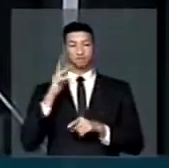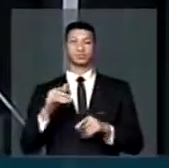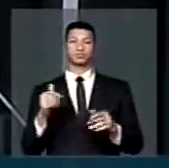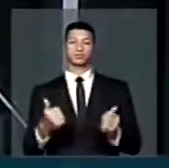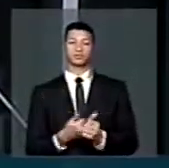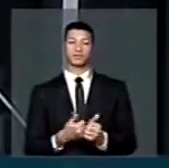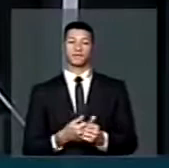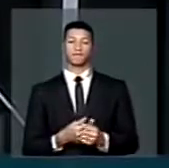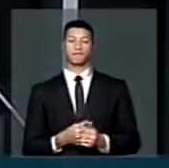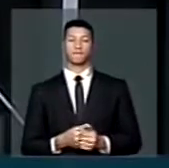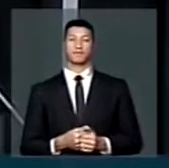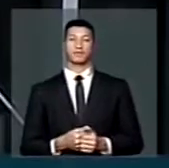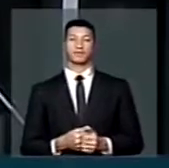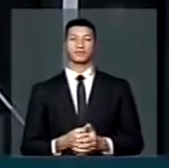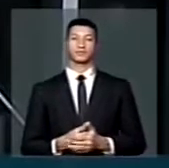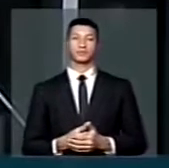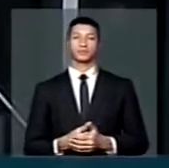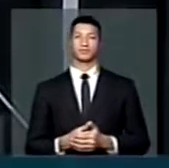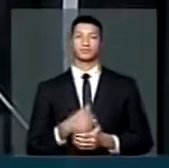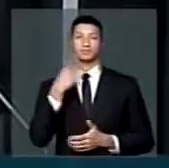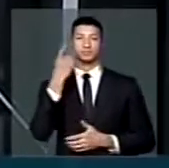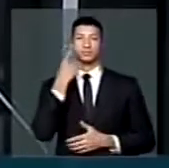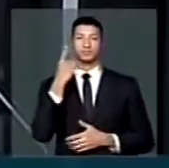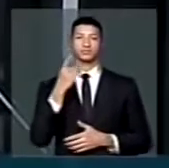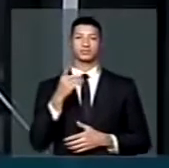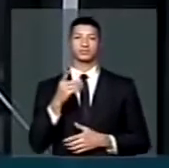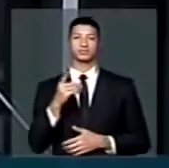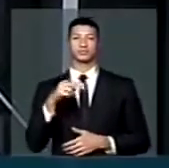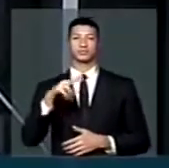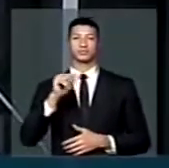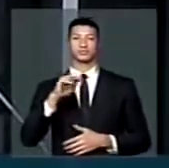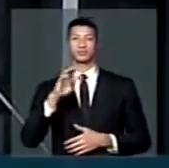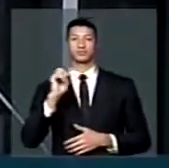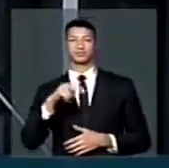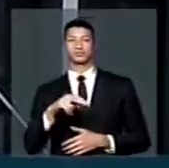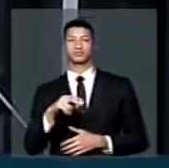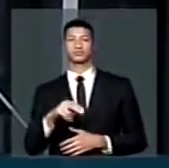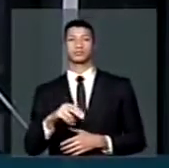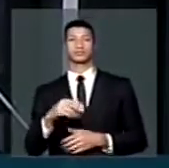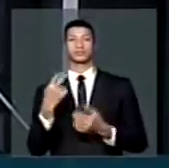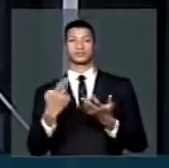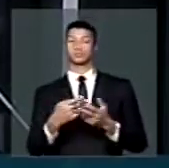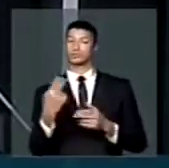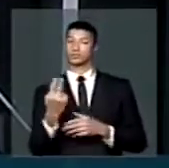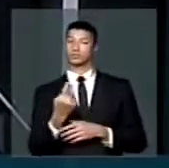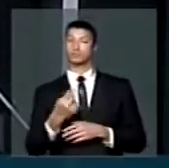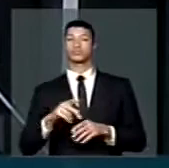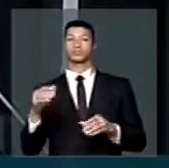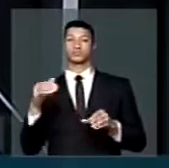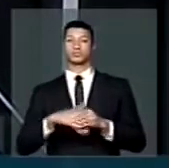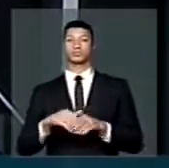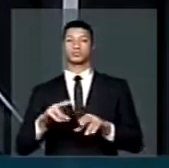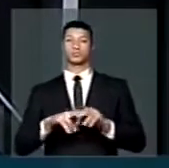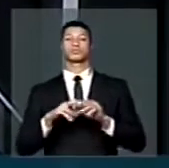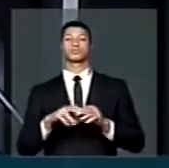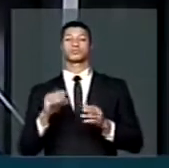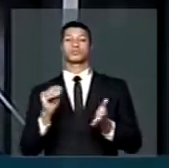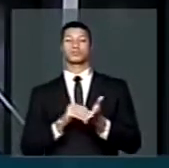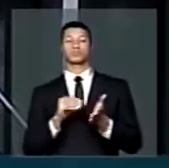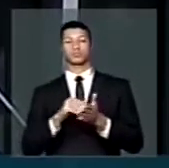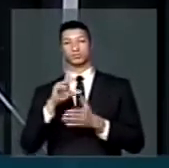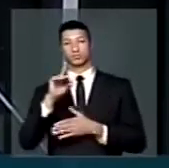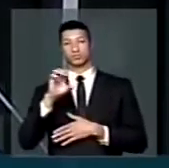cassar o mandato do deputado Natan Donadon, como na segunda votação por falta do